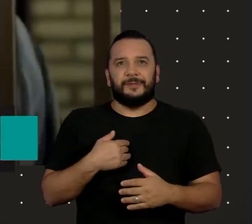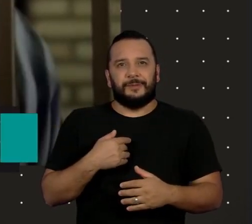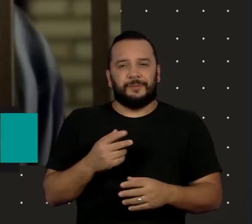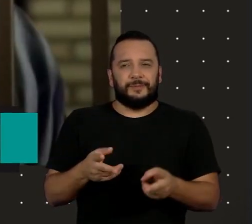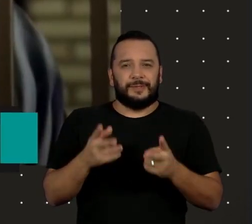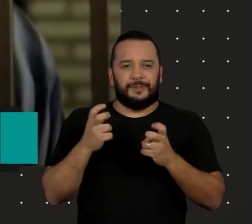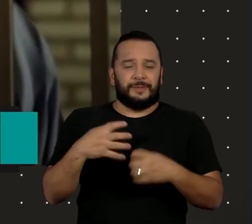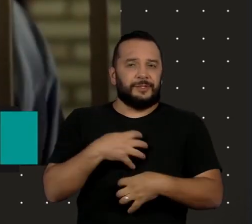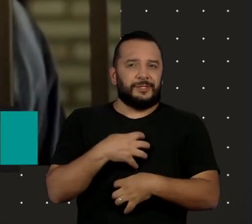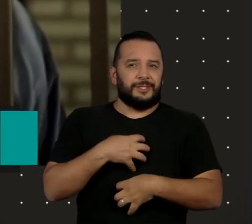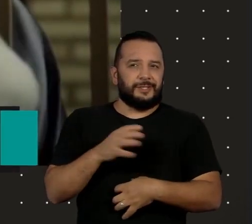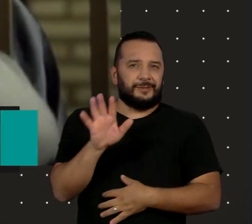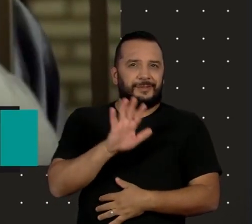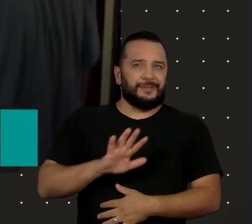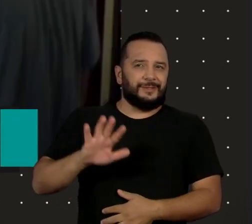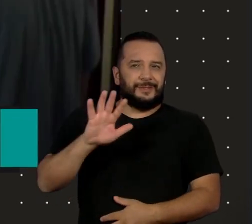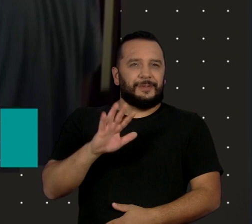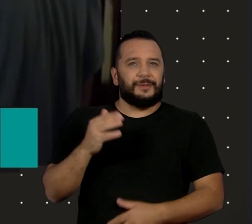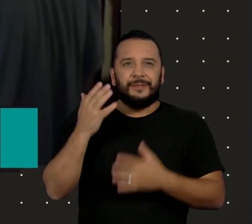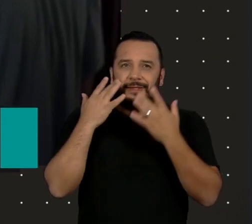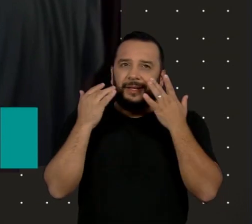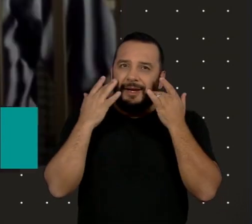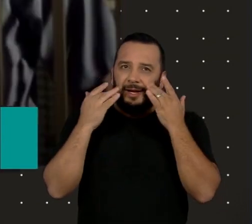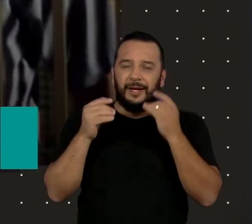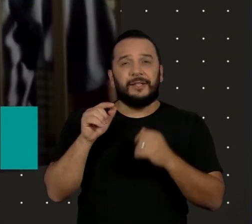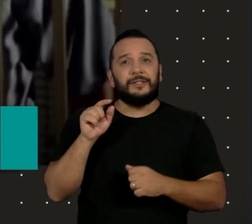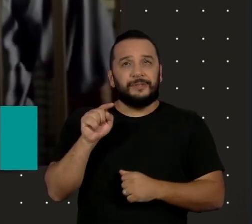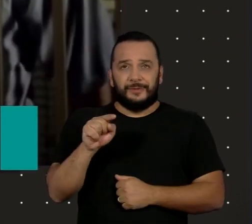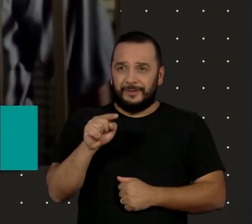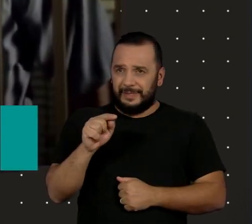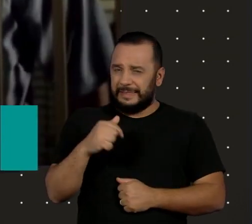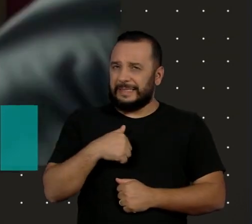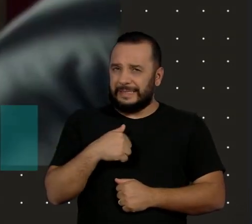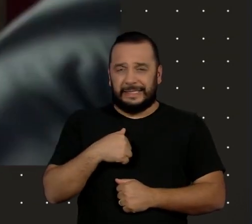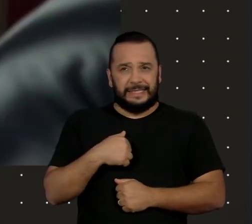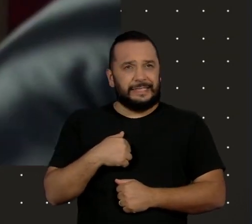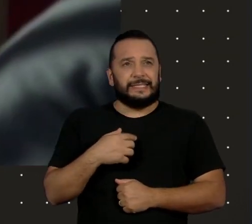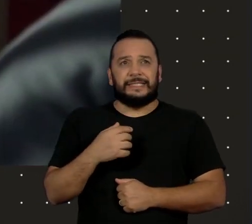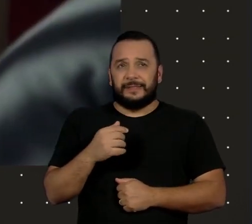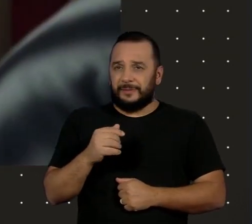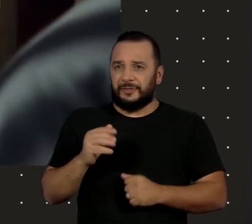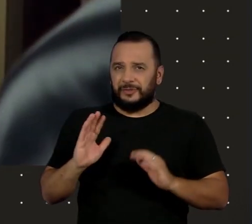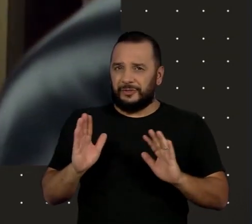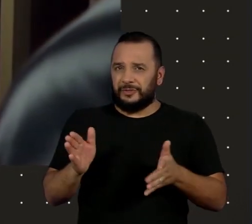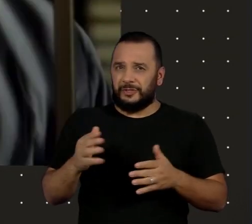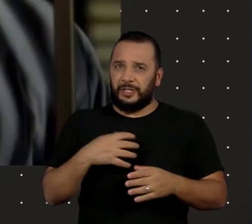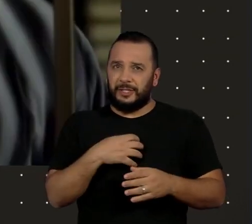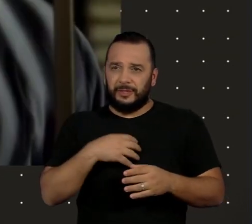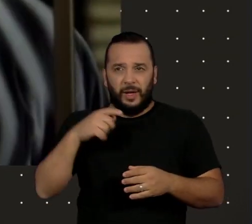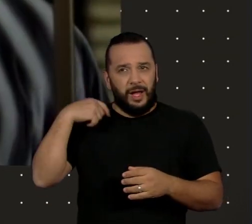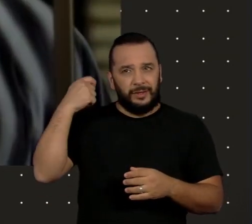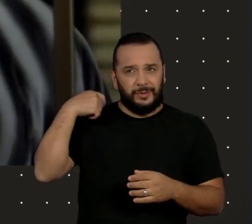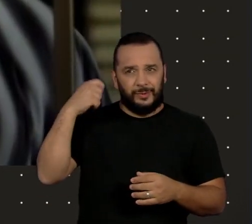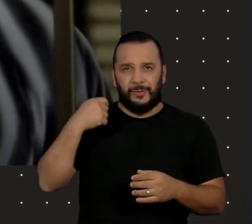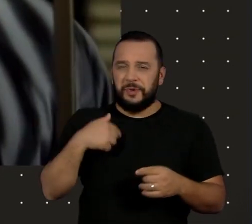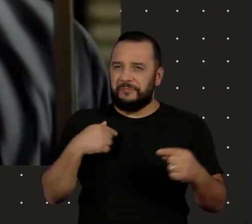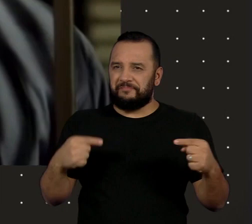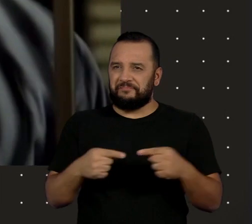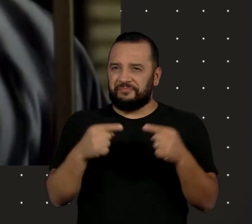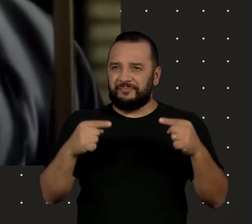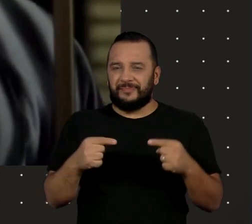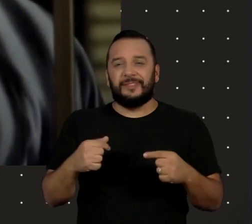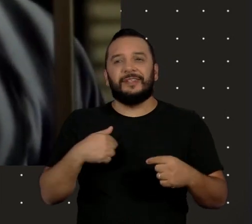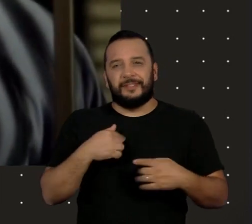comportamento no set, que vai da coxia até o seu movimento como ator. Então eu tenho